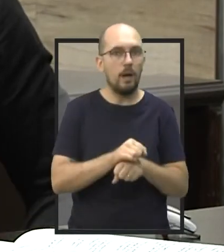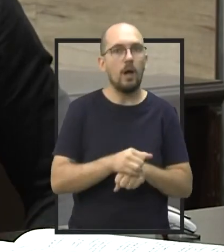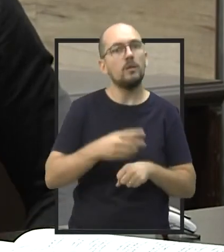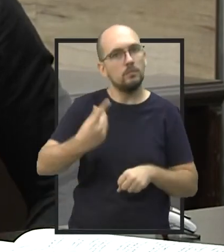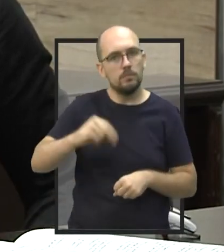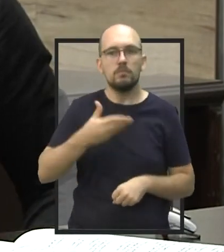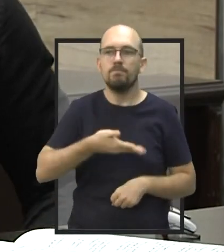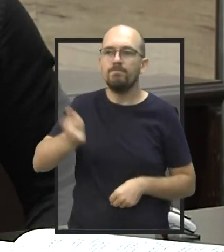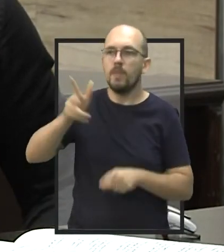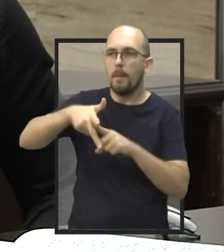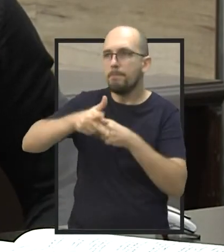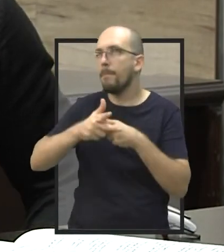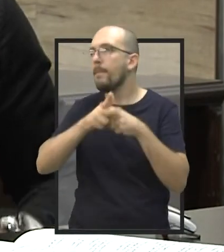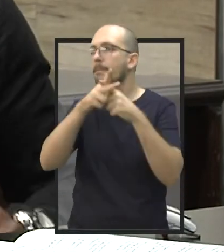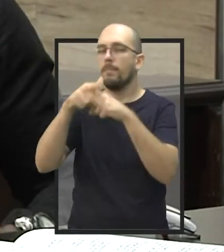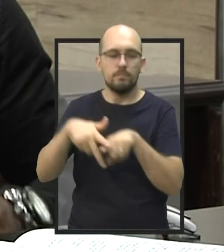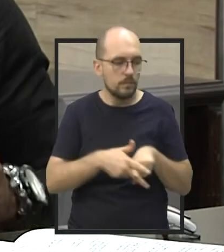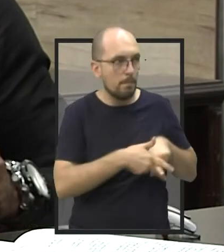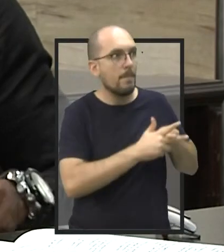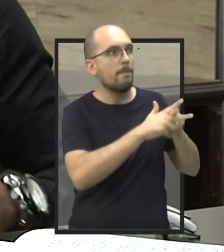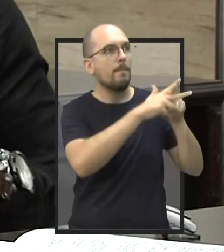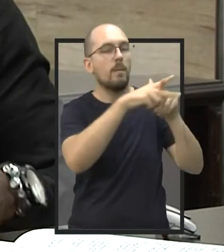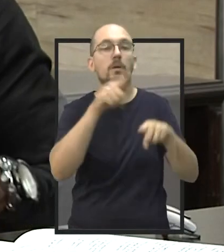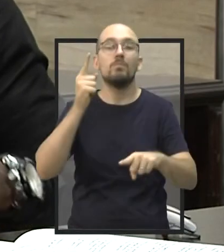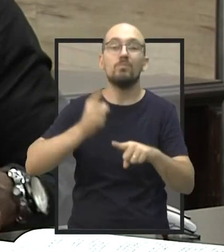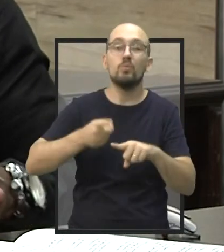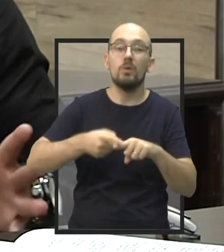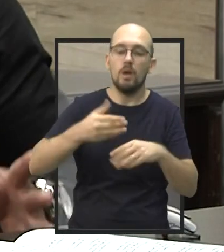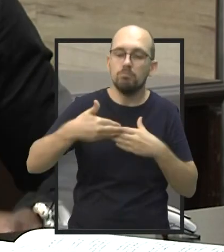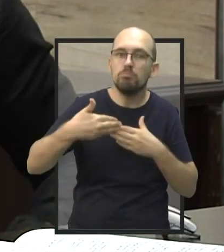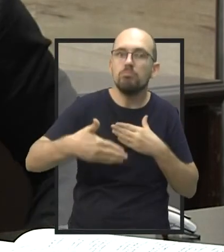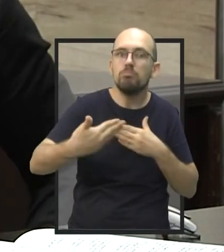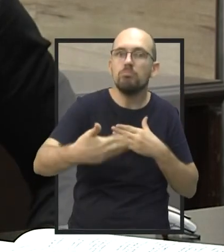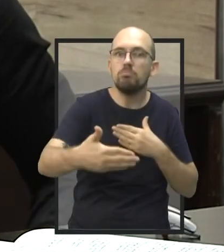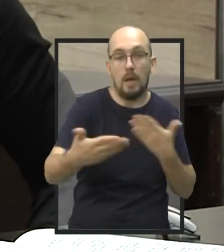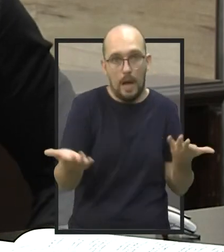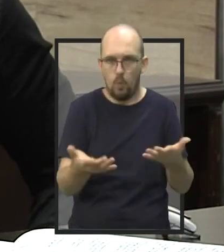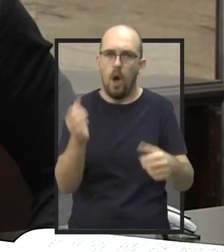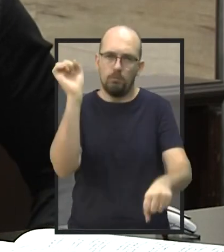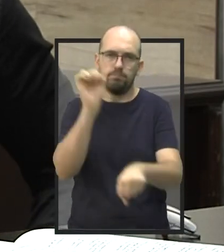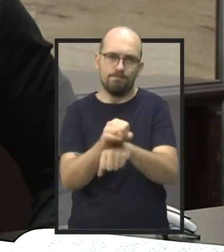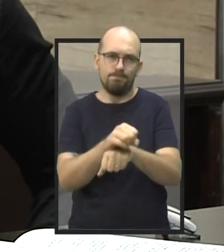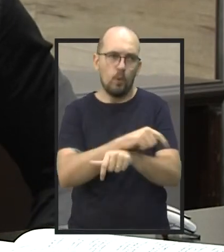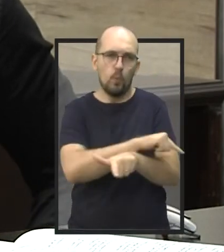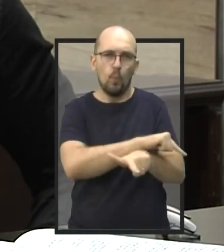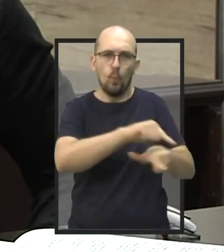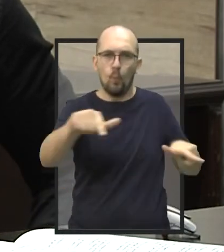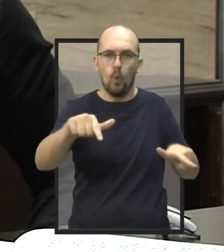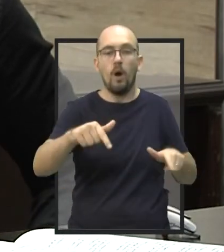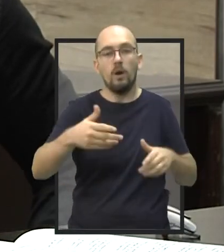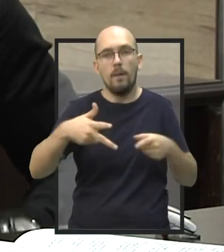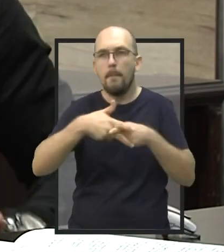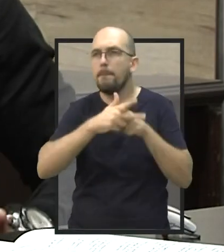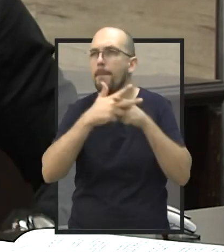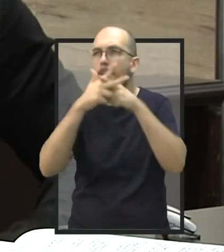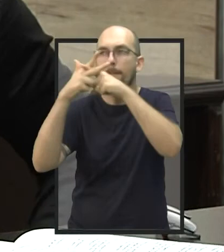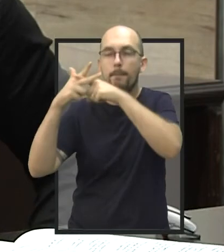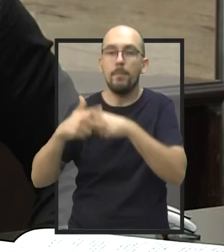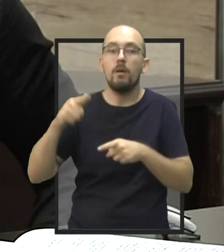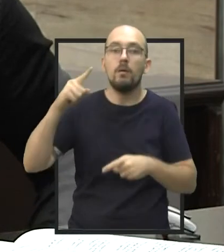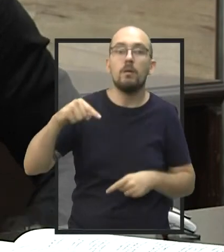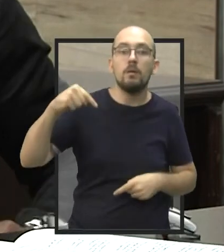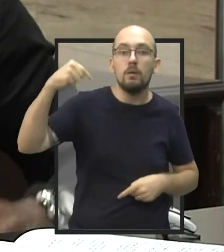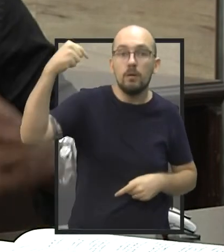partido para esse lado, para esses concertos, porque muitas delas estão sem atividade. Então eu acho que era um momento interessante para manter